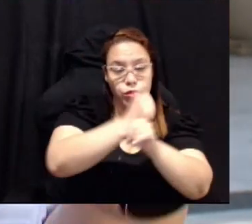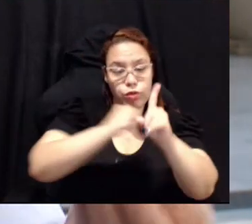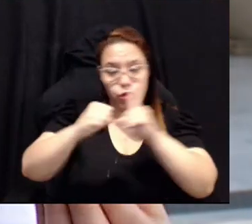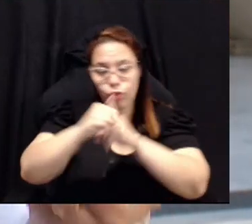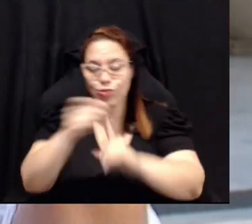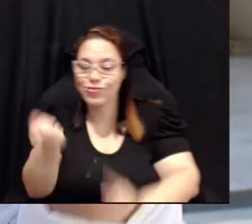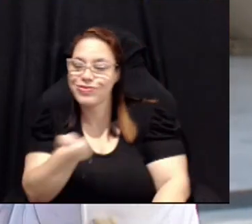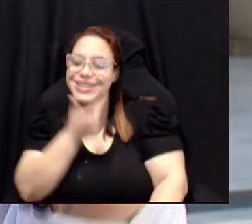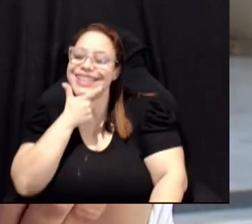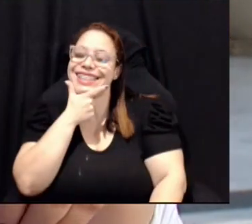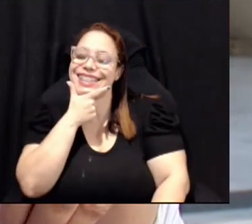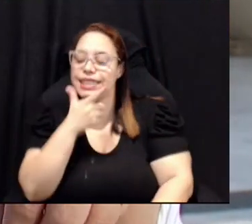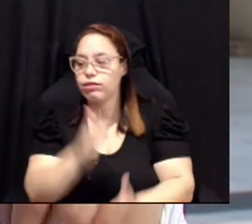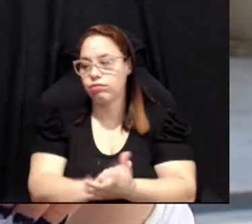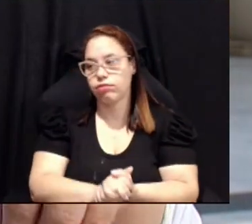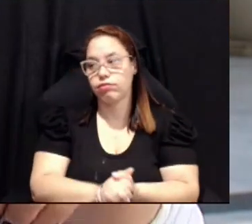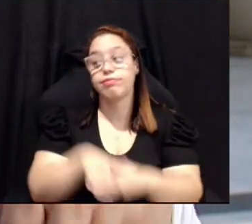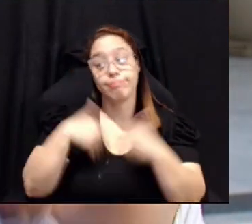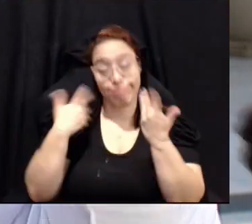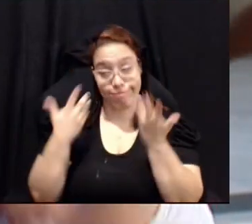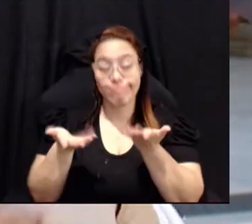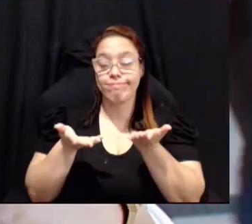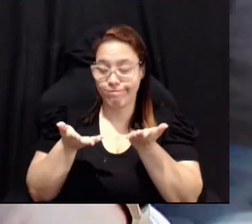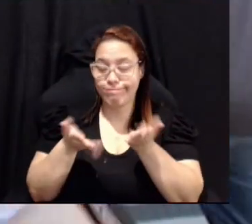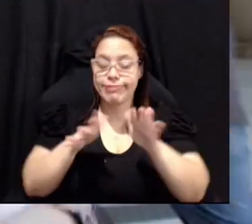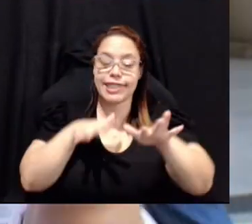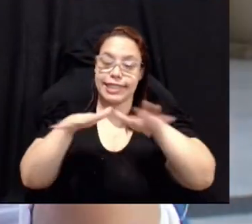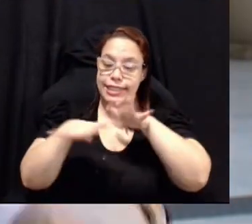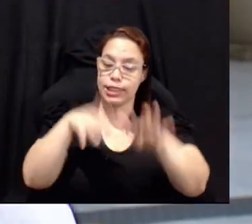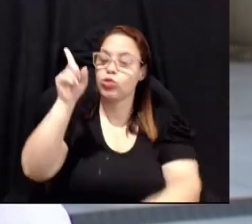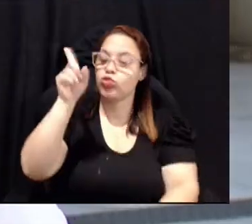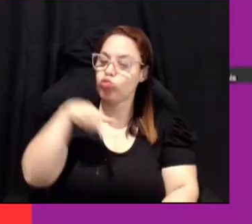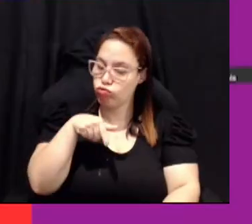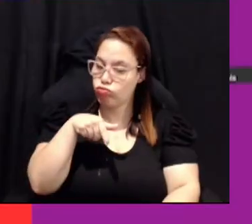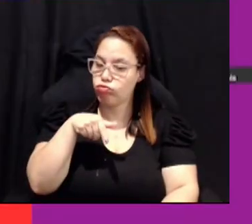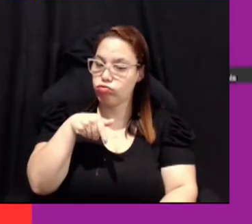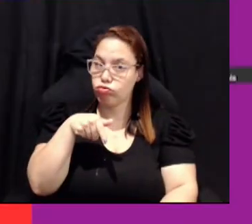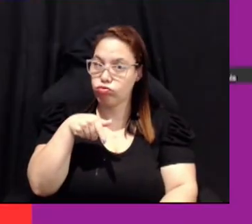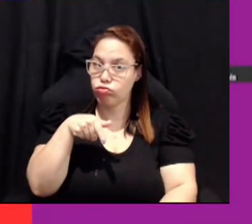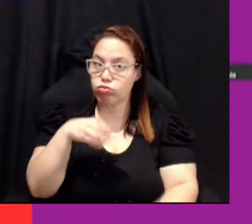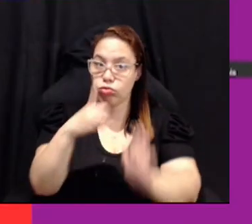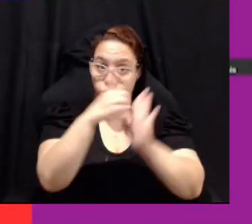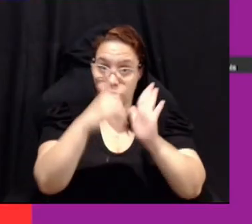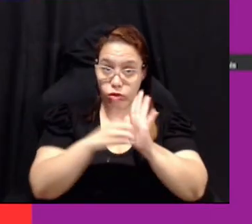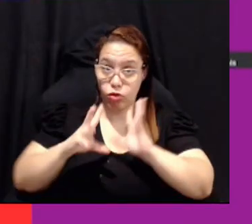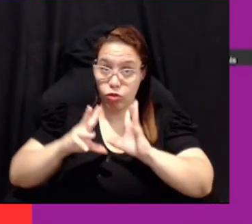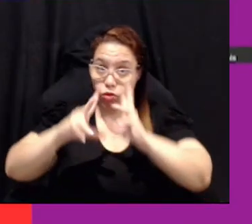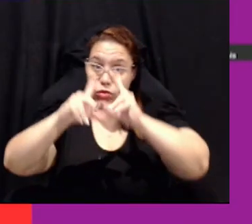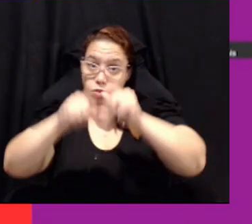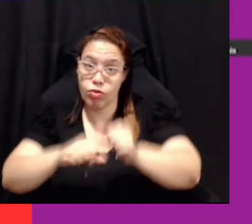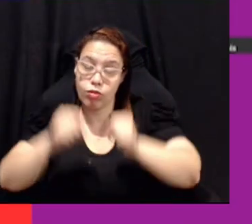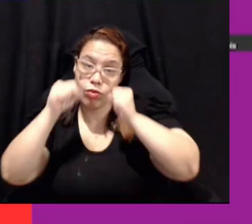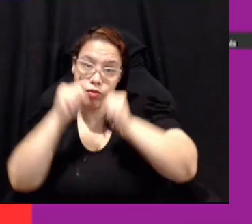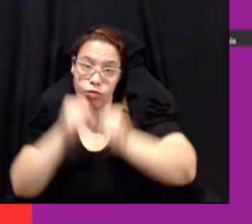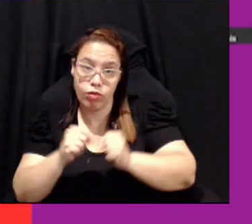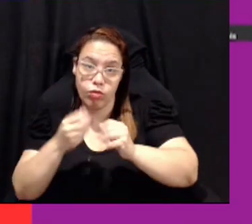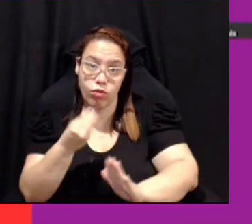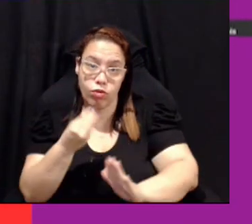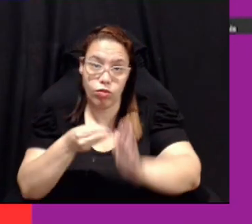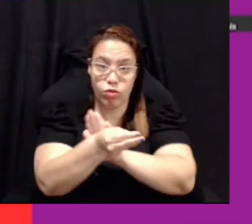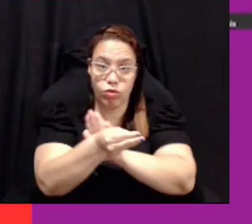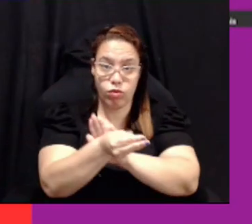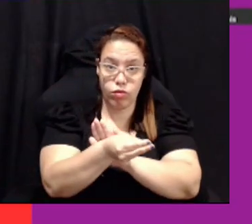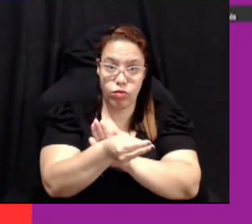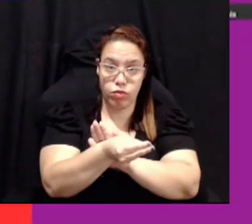né? Então, esse é o momento em que, durante a declaração completa, você pode estar destinando parte do seu imposto,